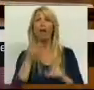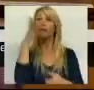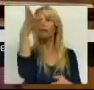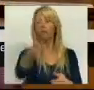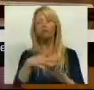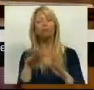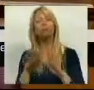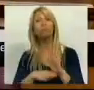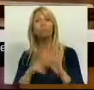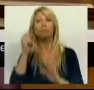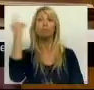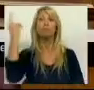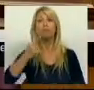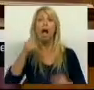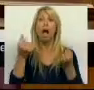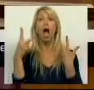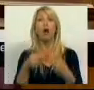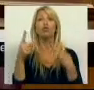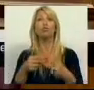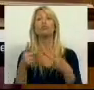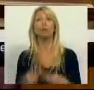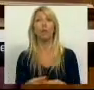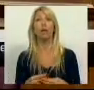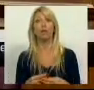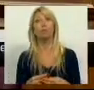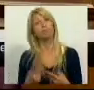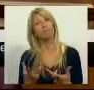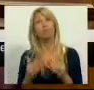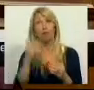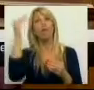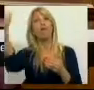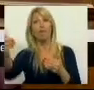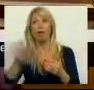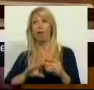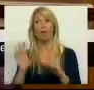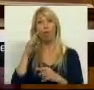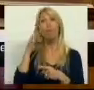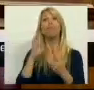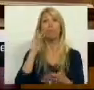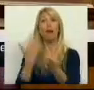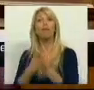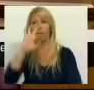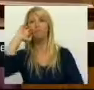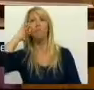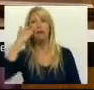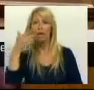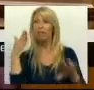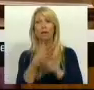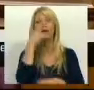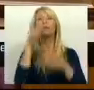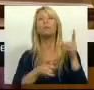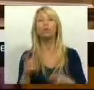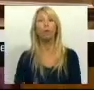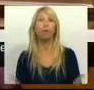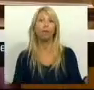programa de austeridade não implica, fora da esfera pública, consequências diretas aos cidadãos. E, portanto,